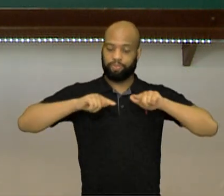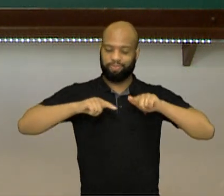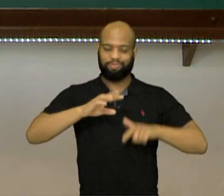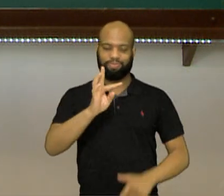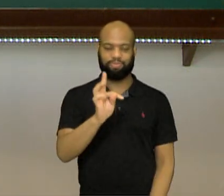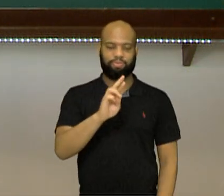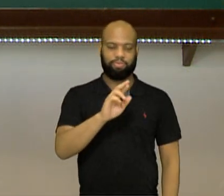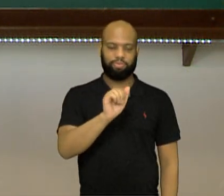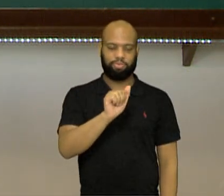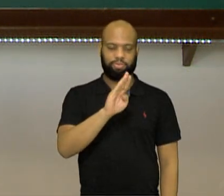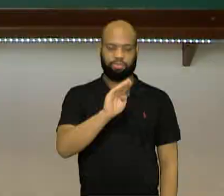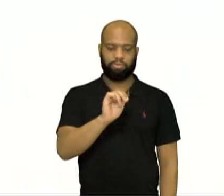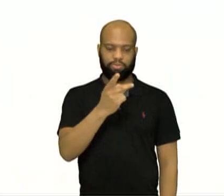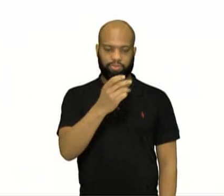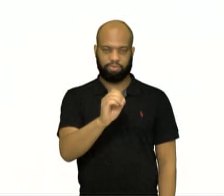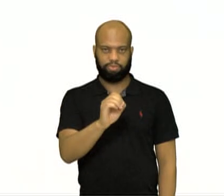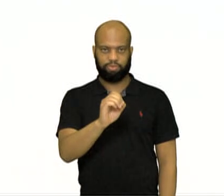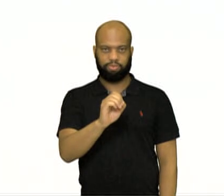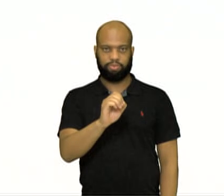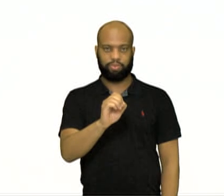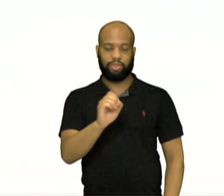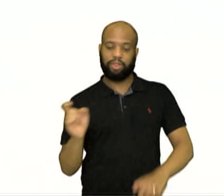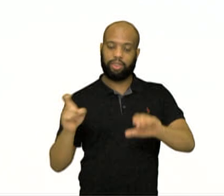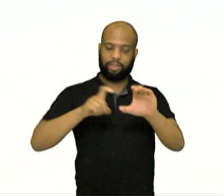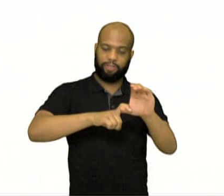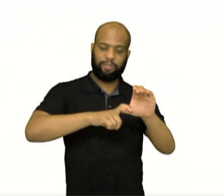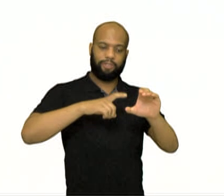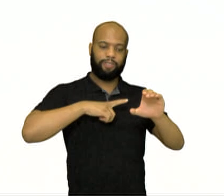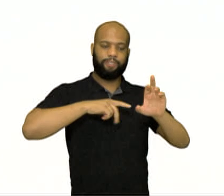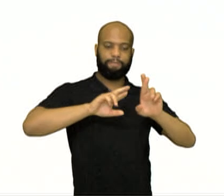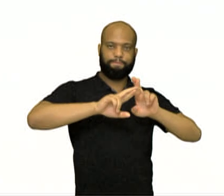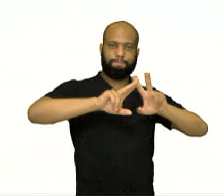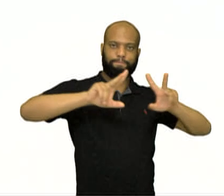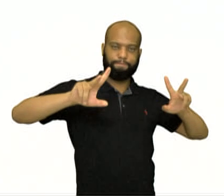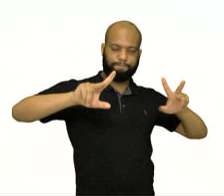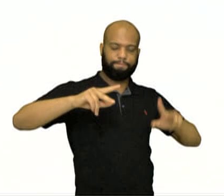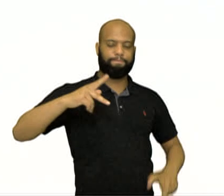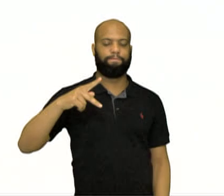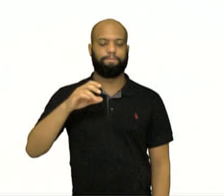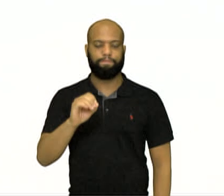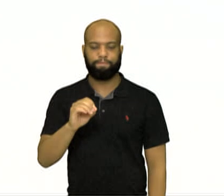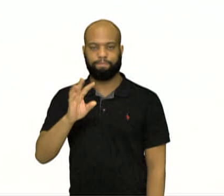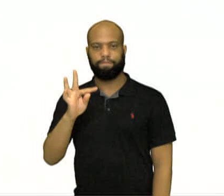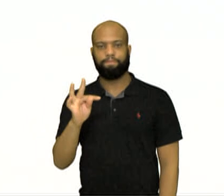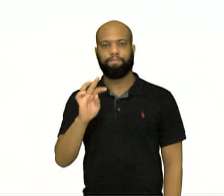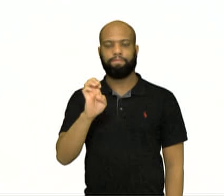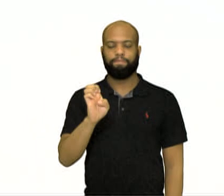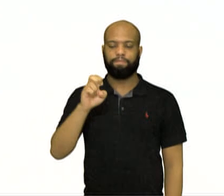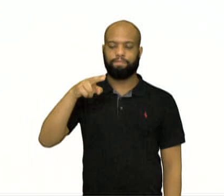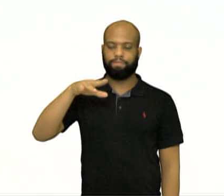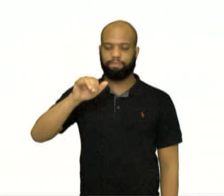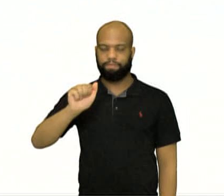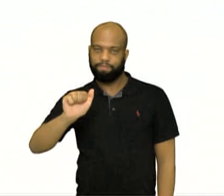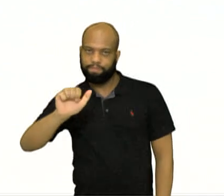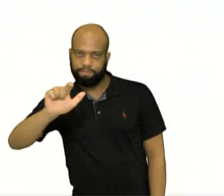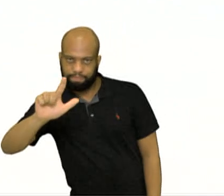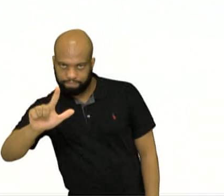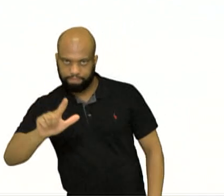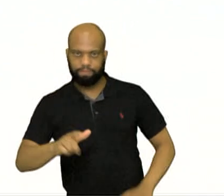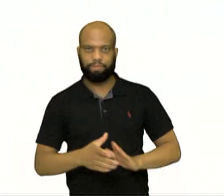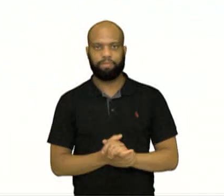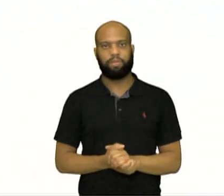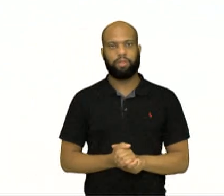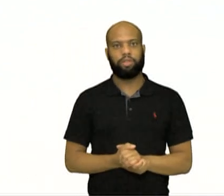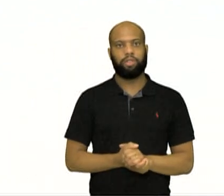da diferença de potencial entre o ponto A e B. Se eu vou levar a carga do ponto A para o ponto B, uma carga elétrica do ponto A para o ponto